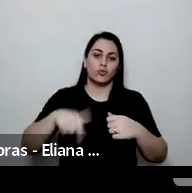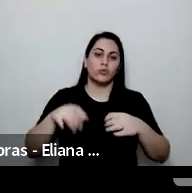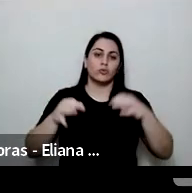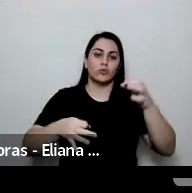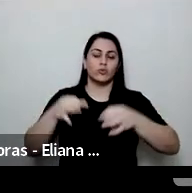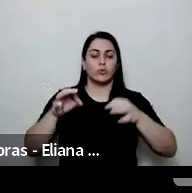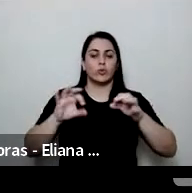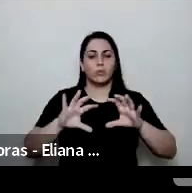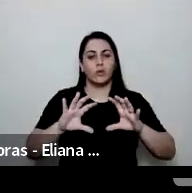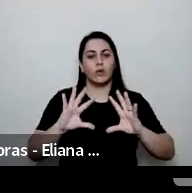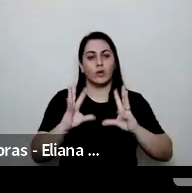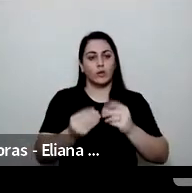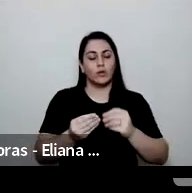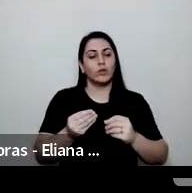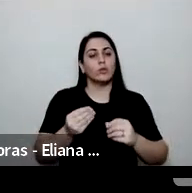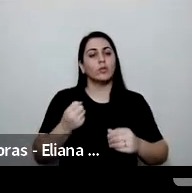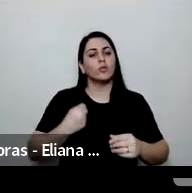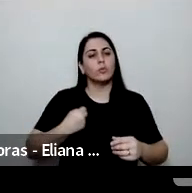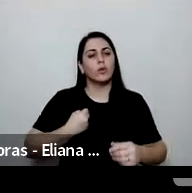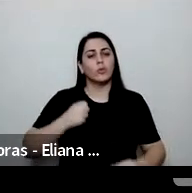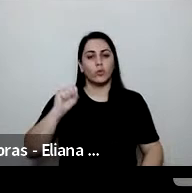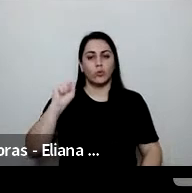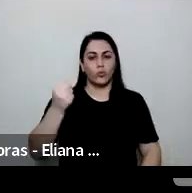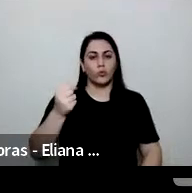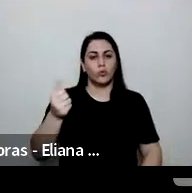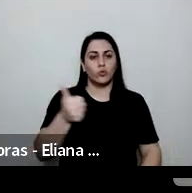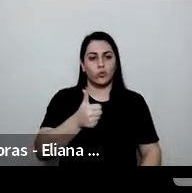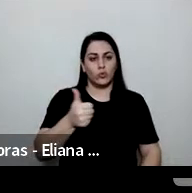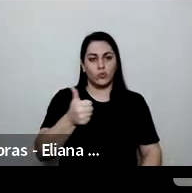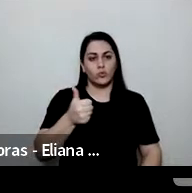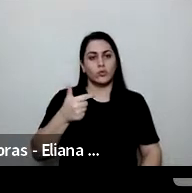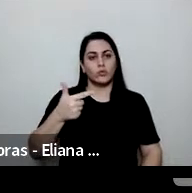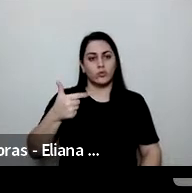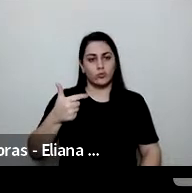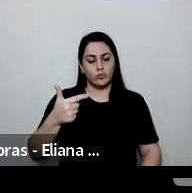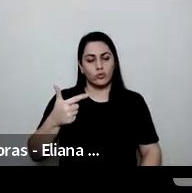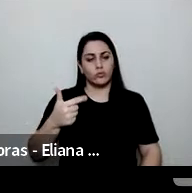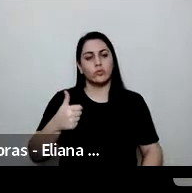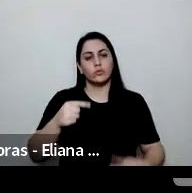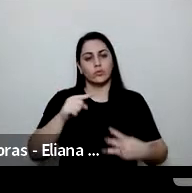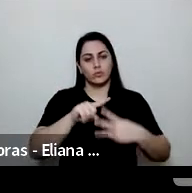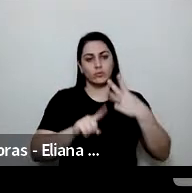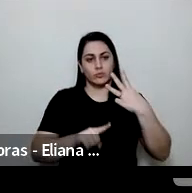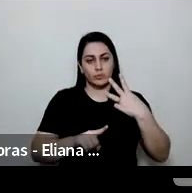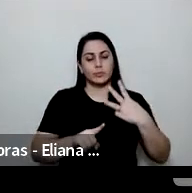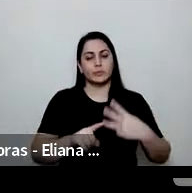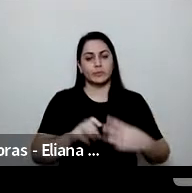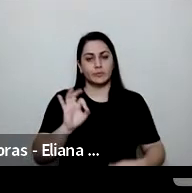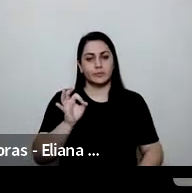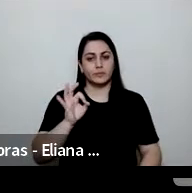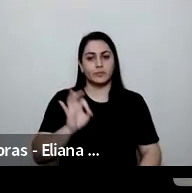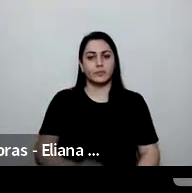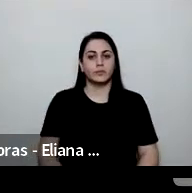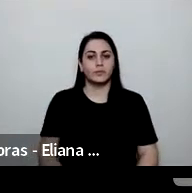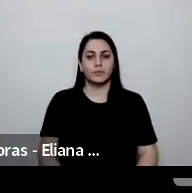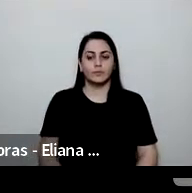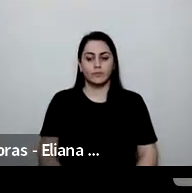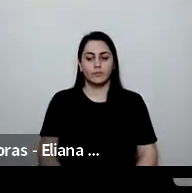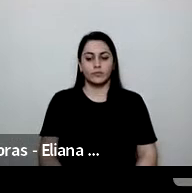julgado pelo colegiado 8oitavos e 12 81112 né isso